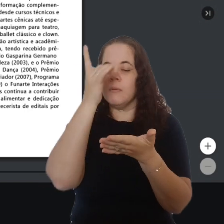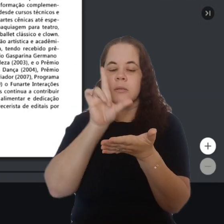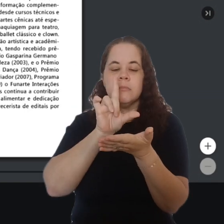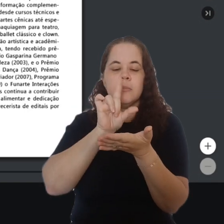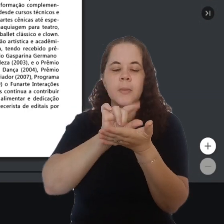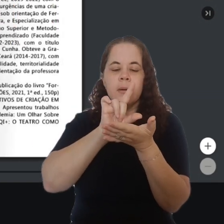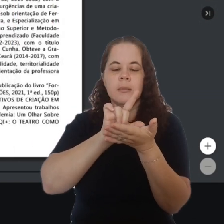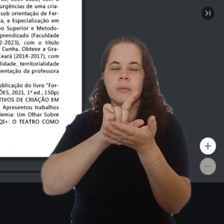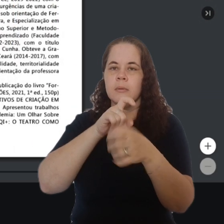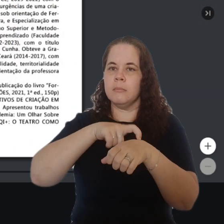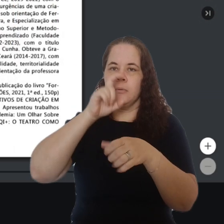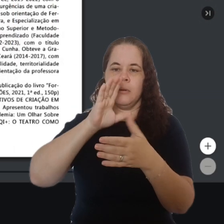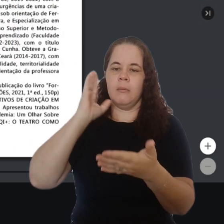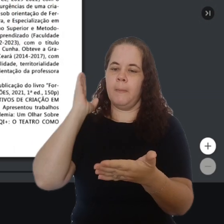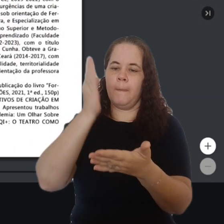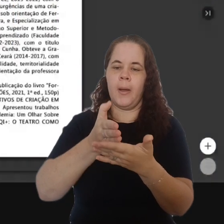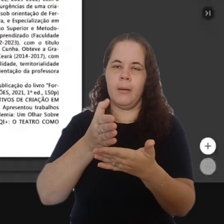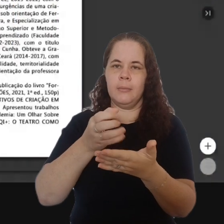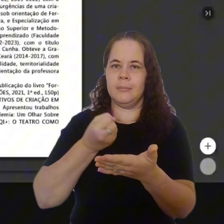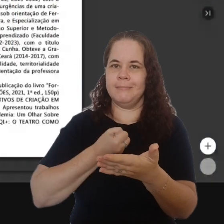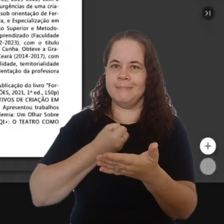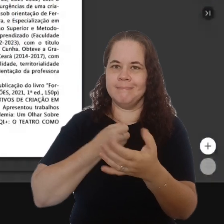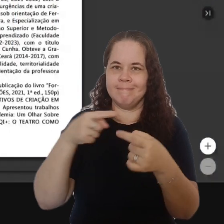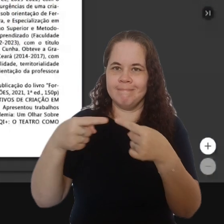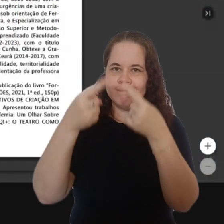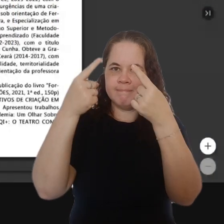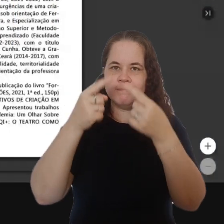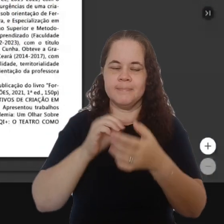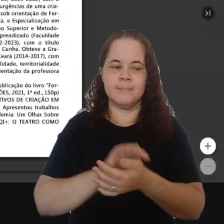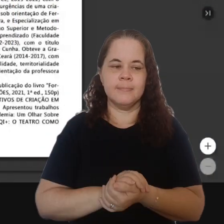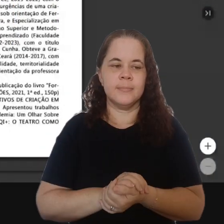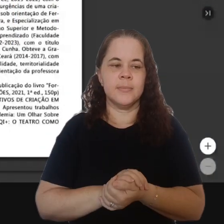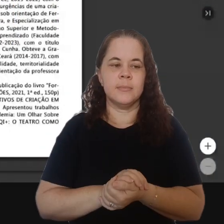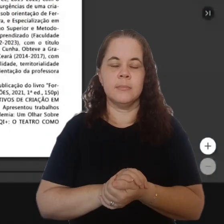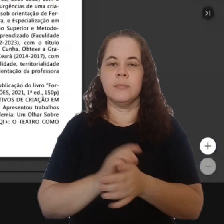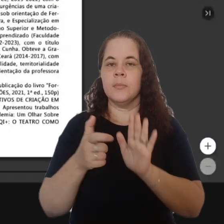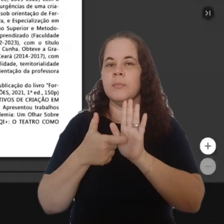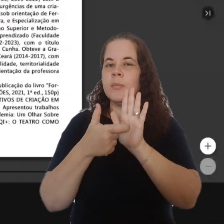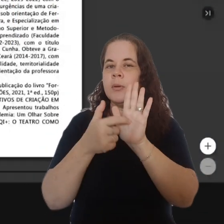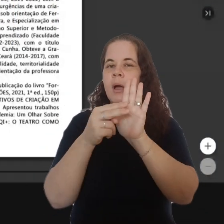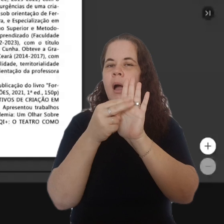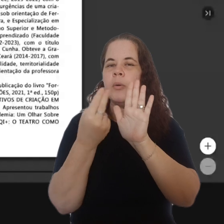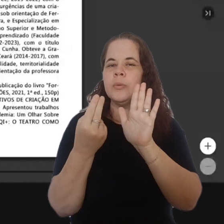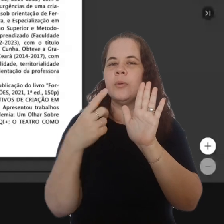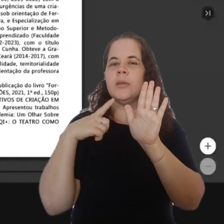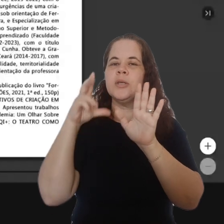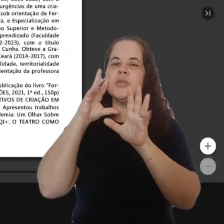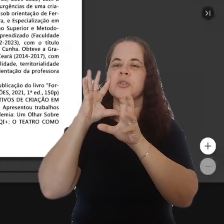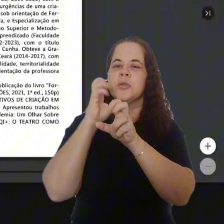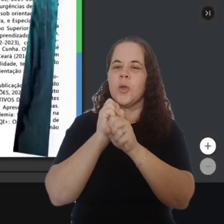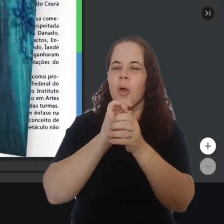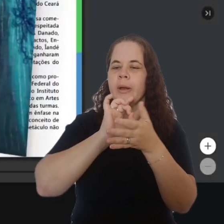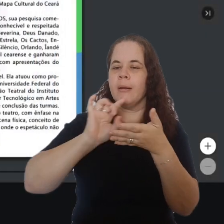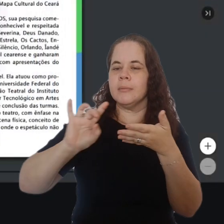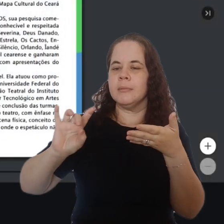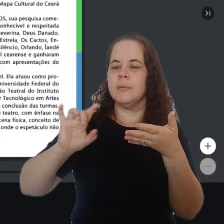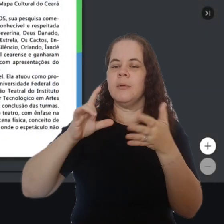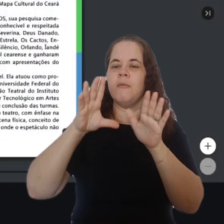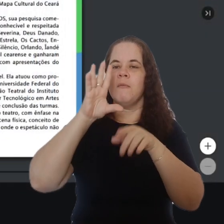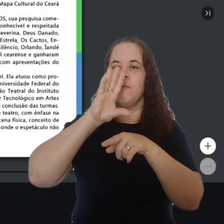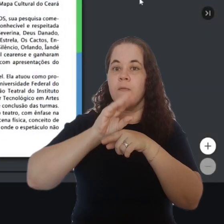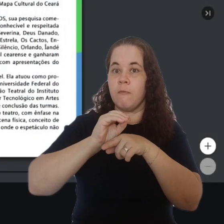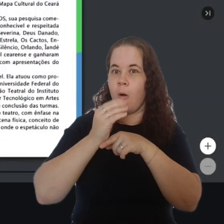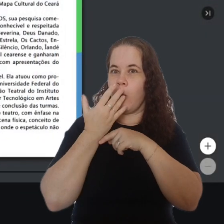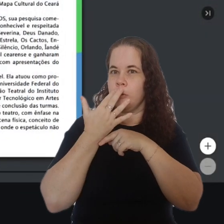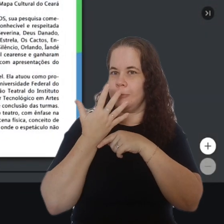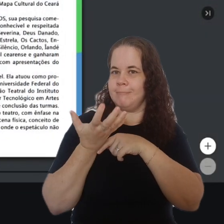sumário e ele vai até a página onde você clicou. Aqui a gente está exibindo um pouco dos autores, tem a nossa história, a gente colocou umas fotos também